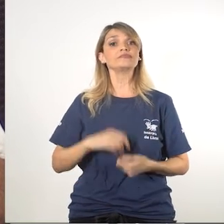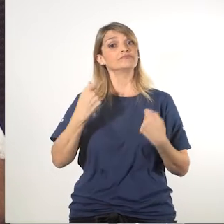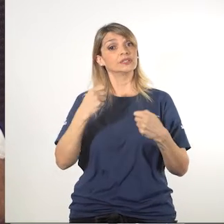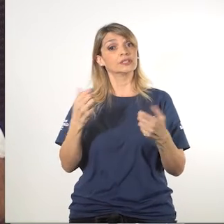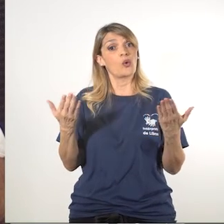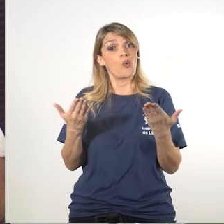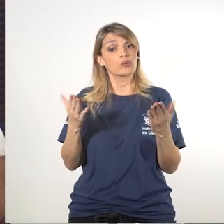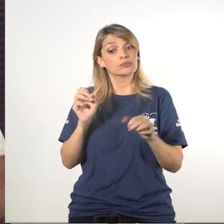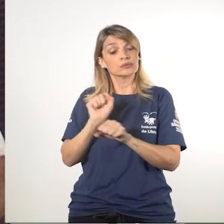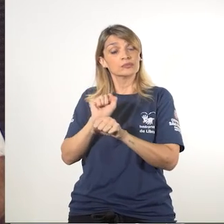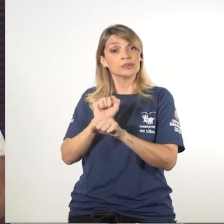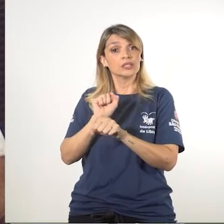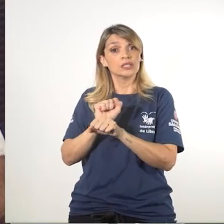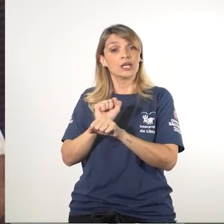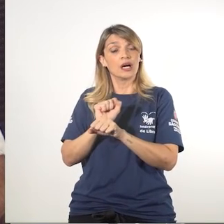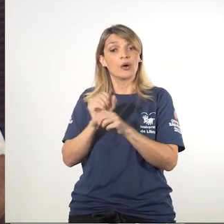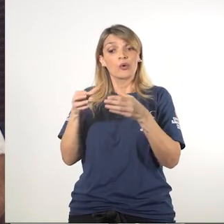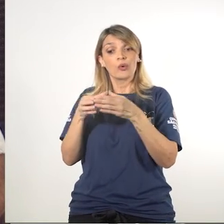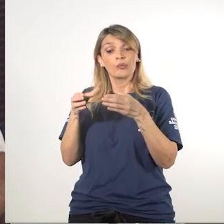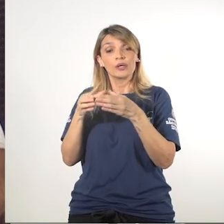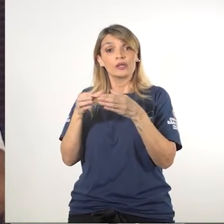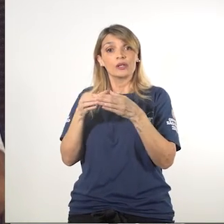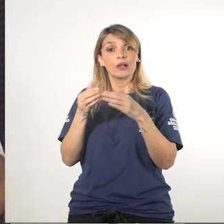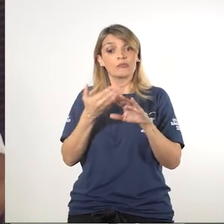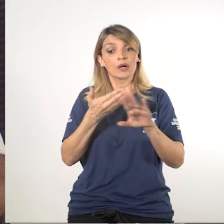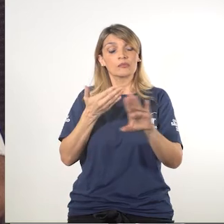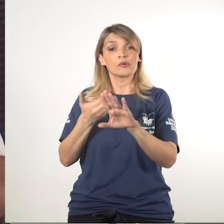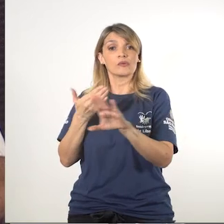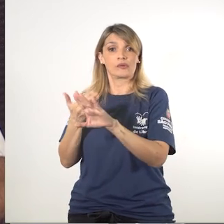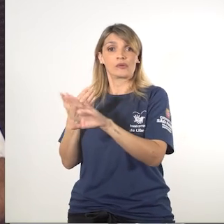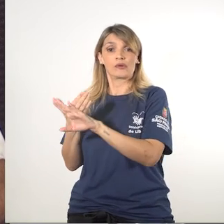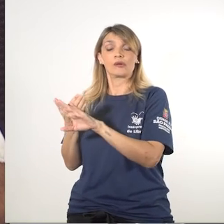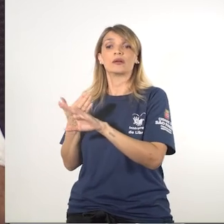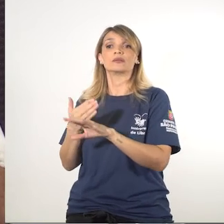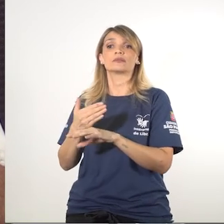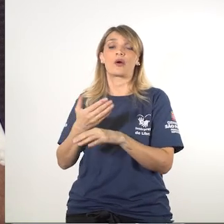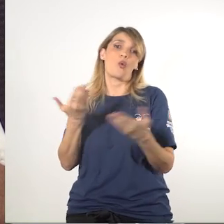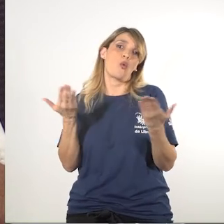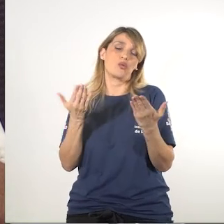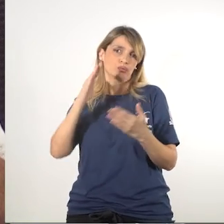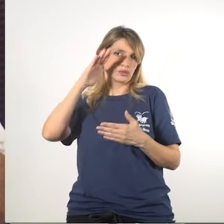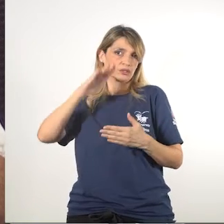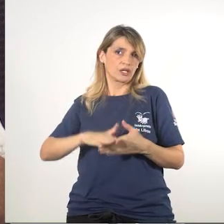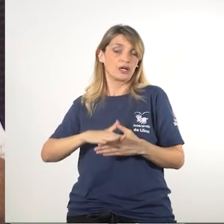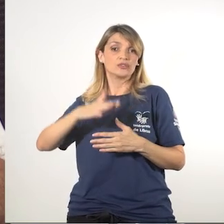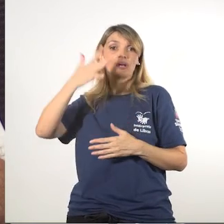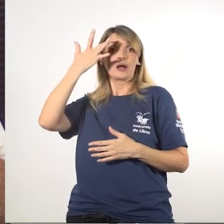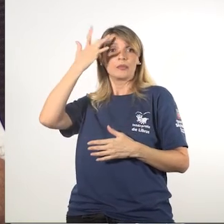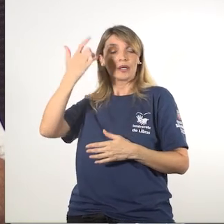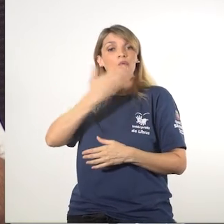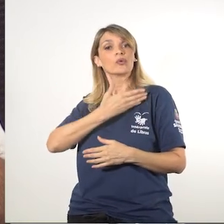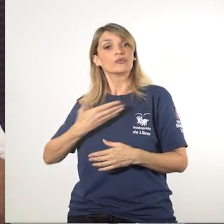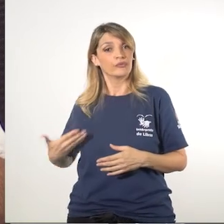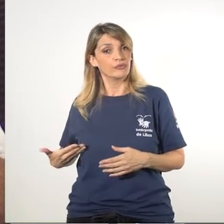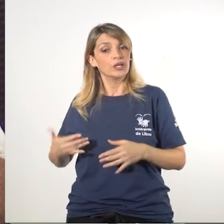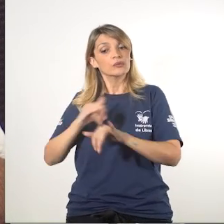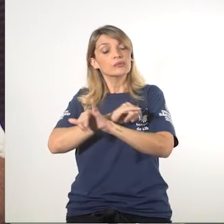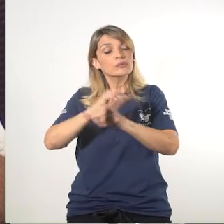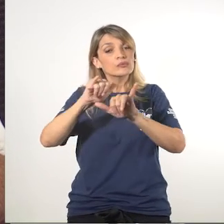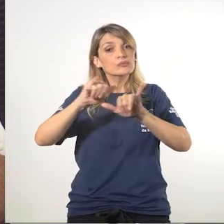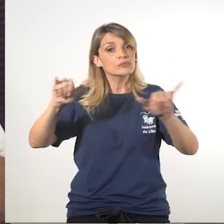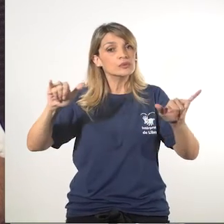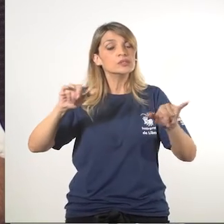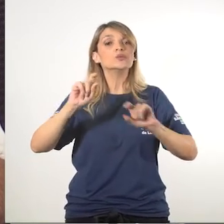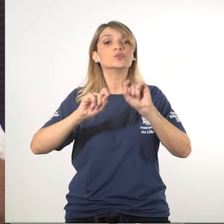hoje o Comitê de Contingência do Estado tem a sua reunião regular à tarde, para que amanhã o governo do Estado anuncie,